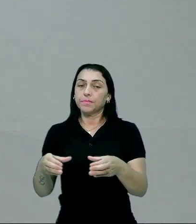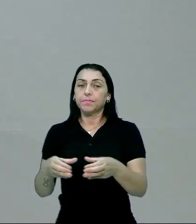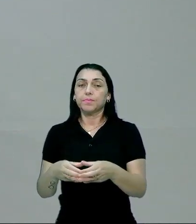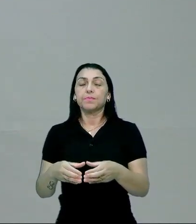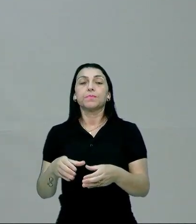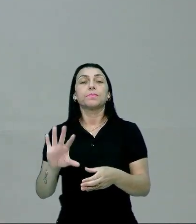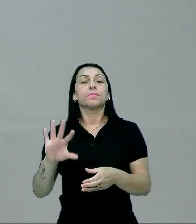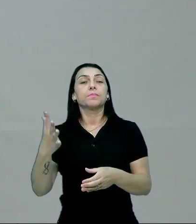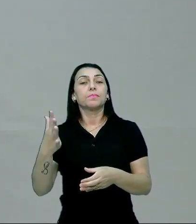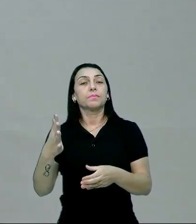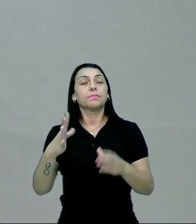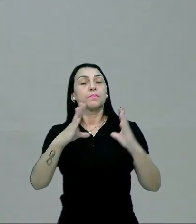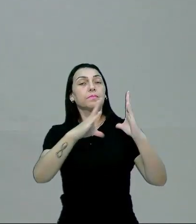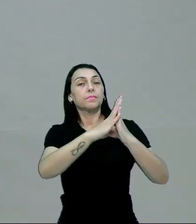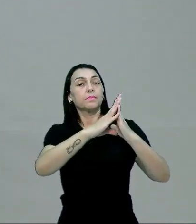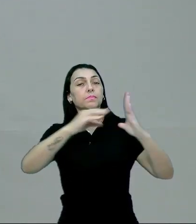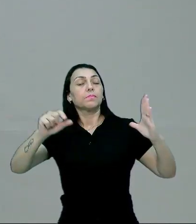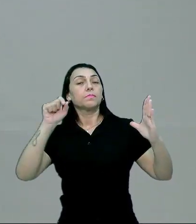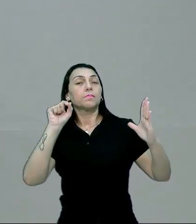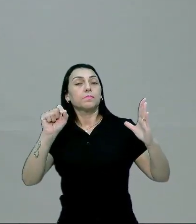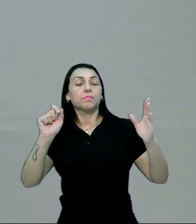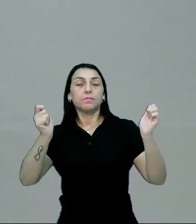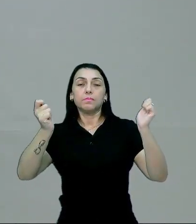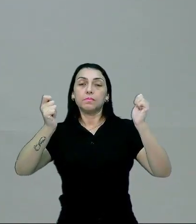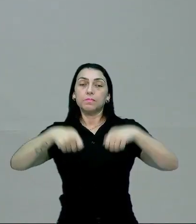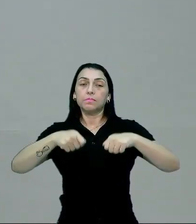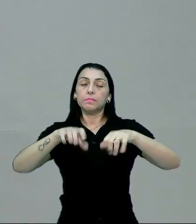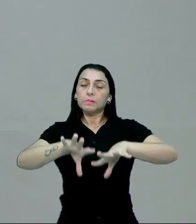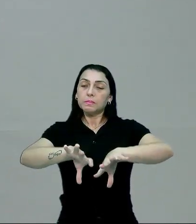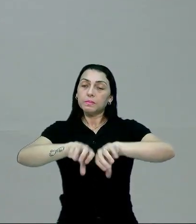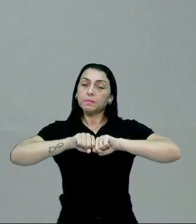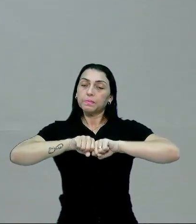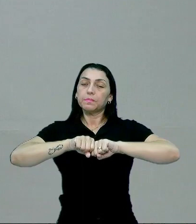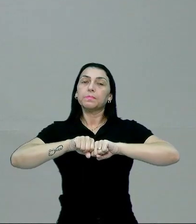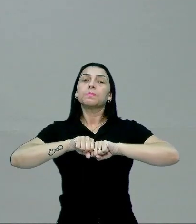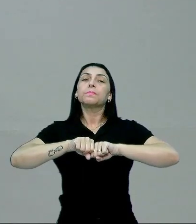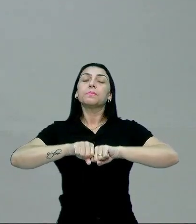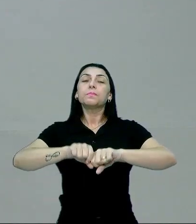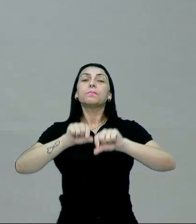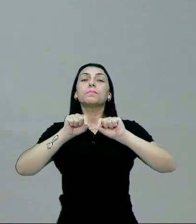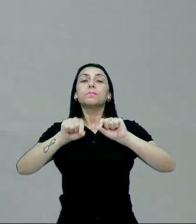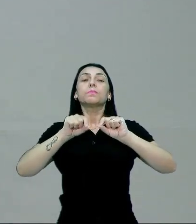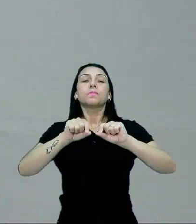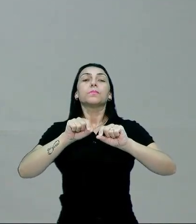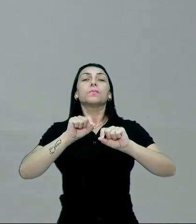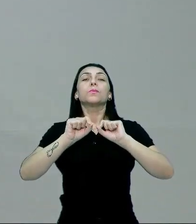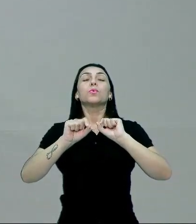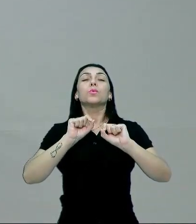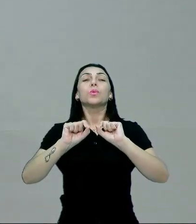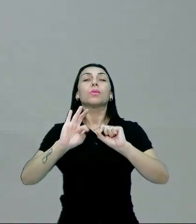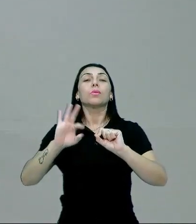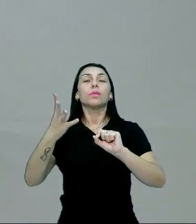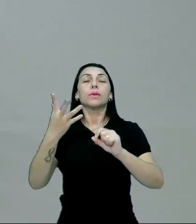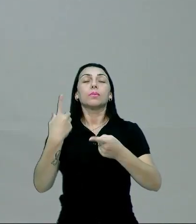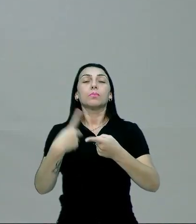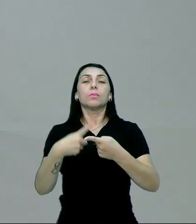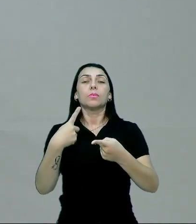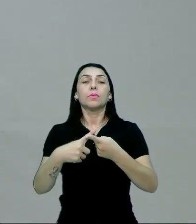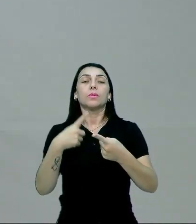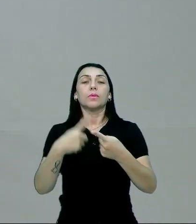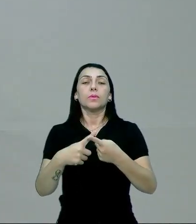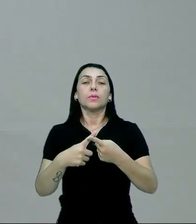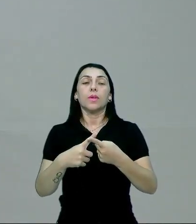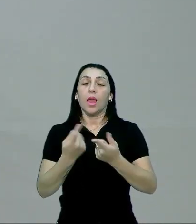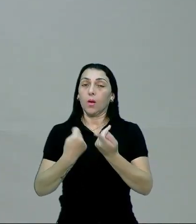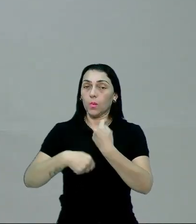ela acaba refletindo uma condição de dominação, que é alicerçada justamente pela